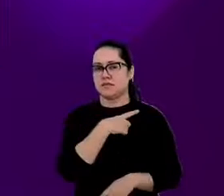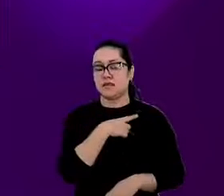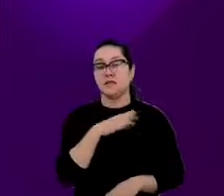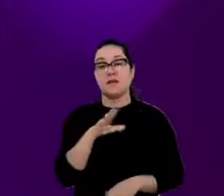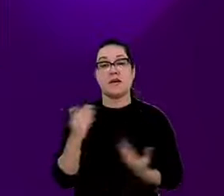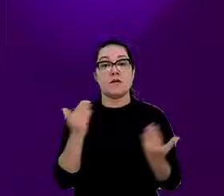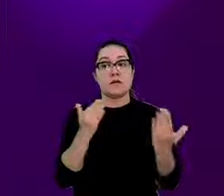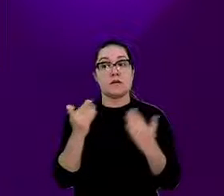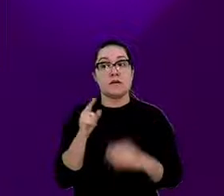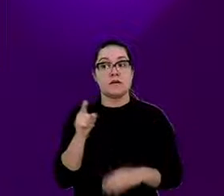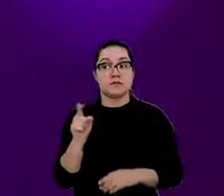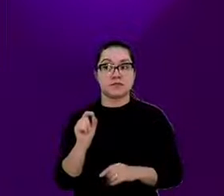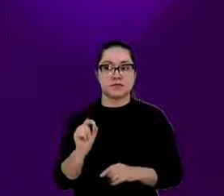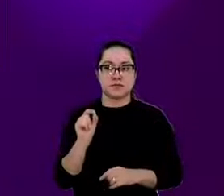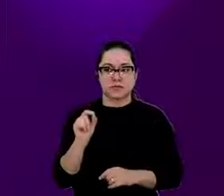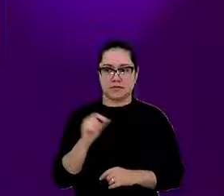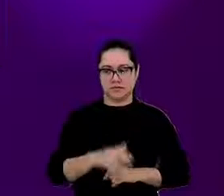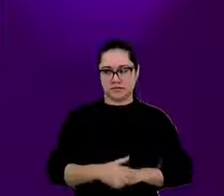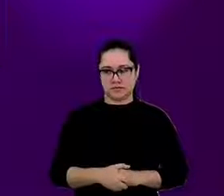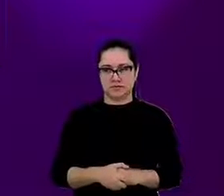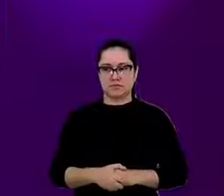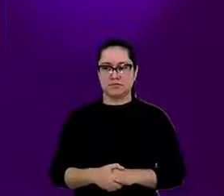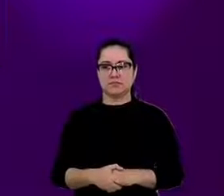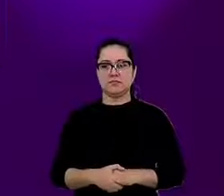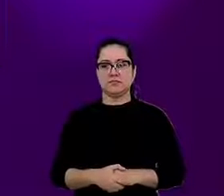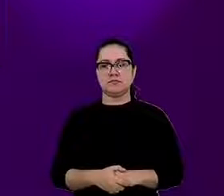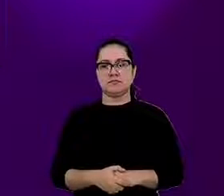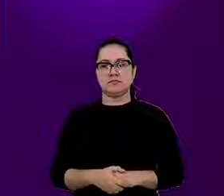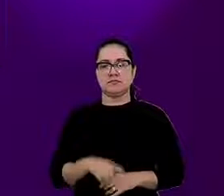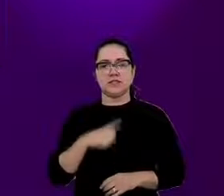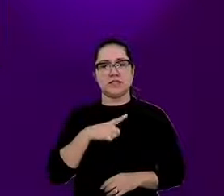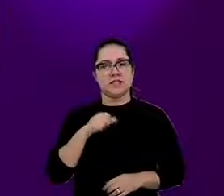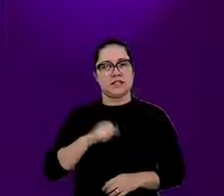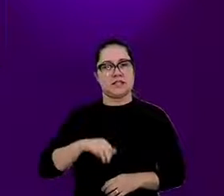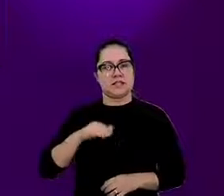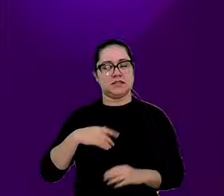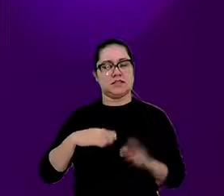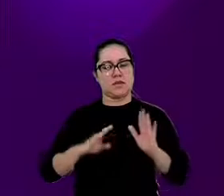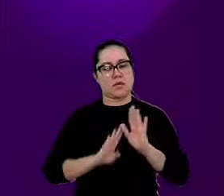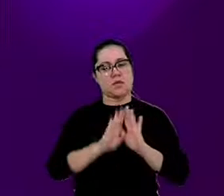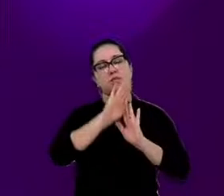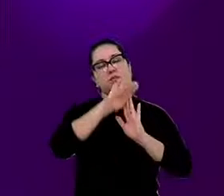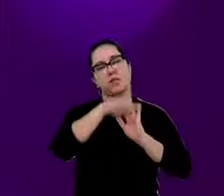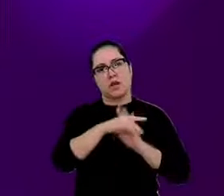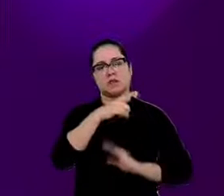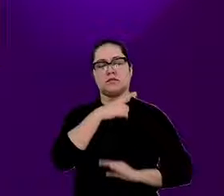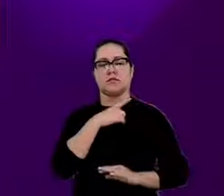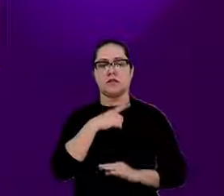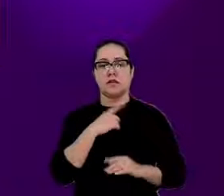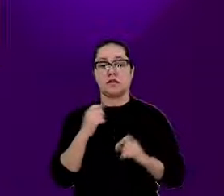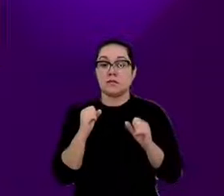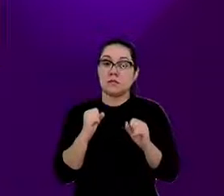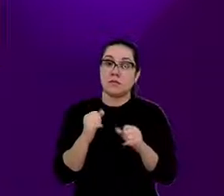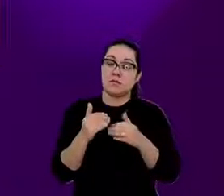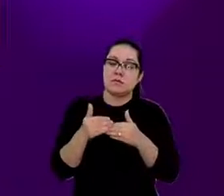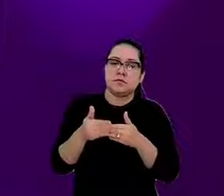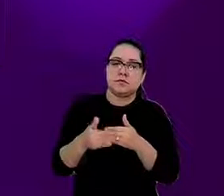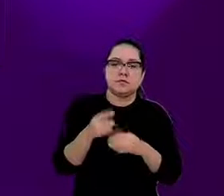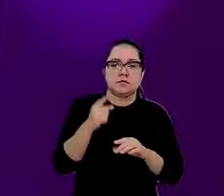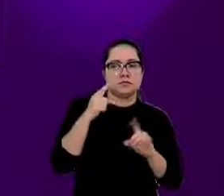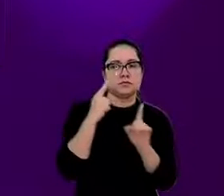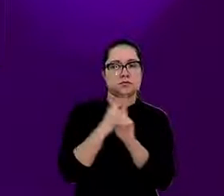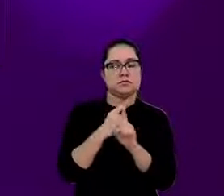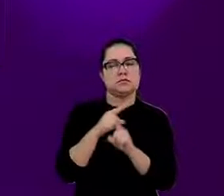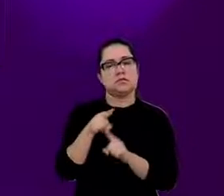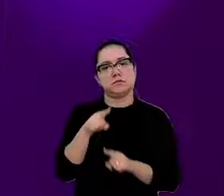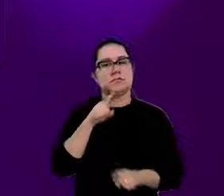compara a acurácia que a gente tem, a área sobre a curva Rock, a nossa probabilidade de identificar um paciente que tem um